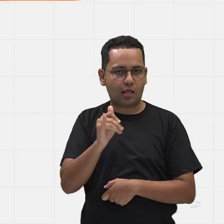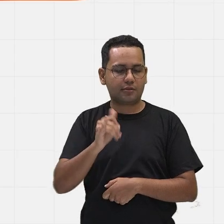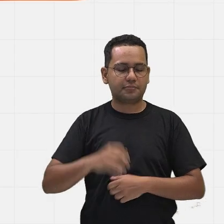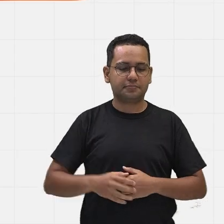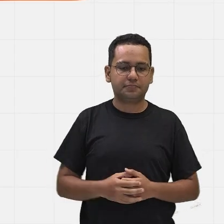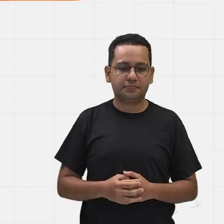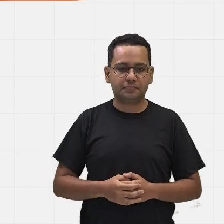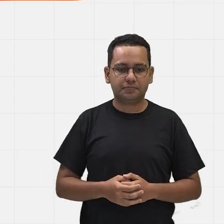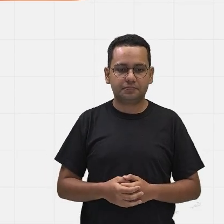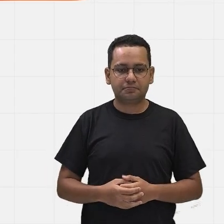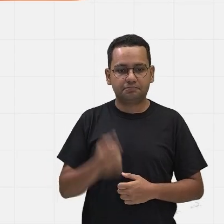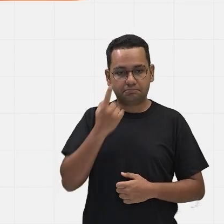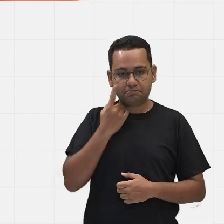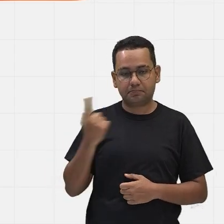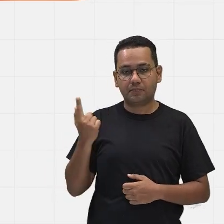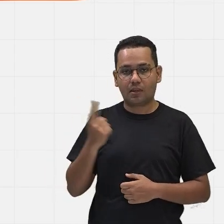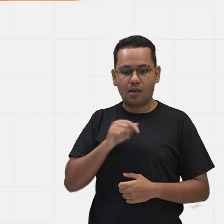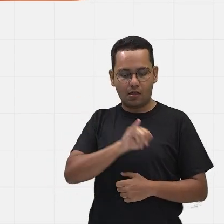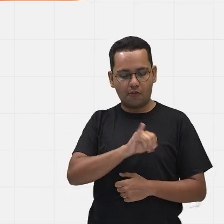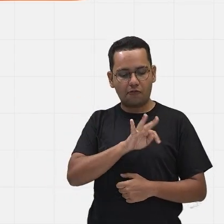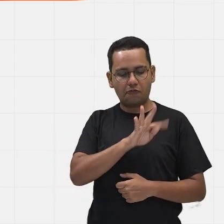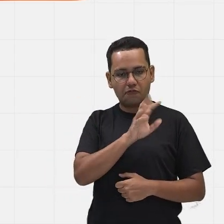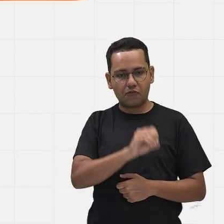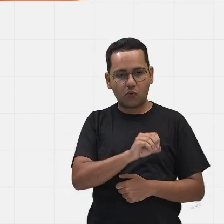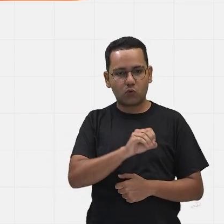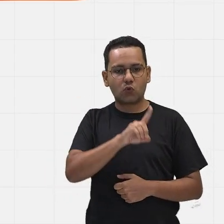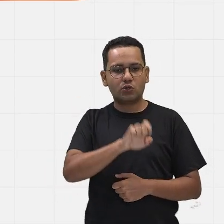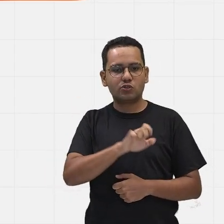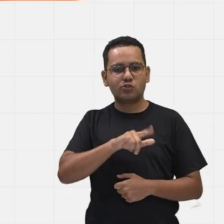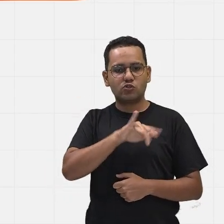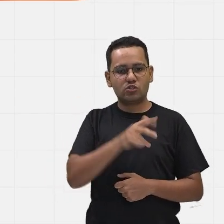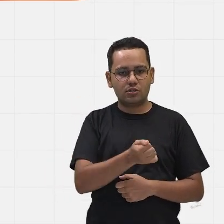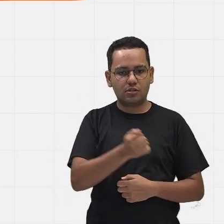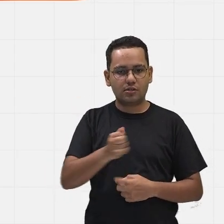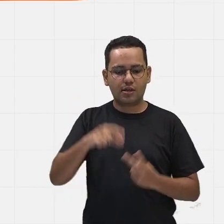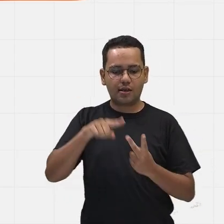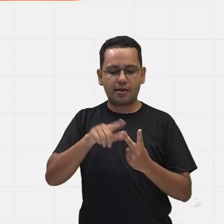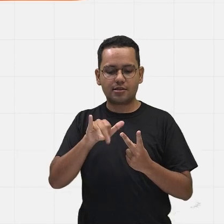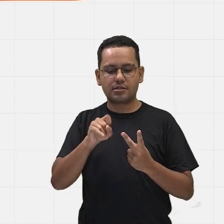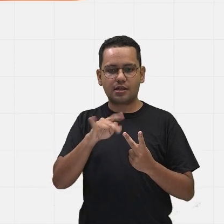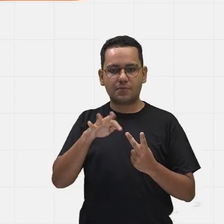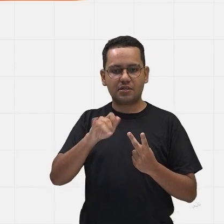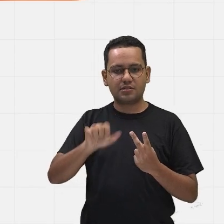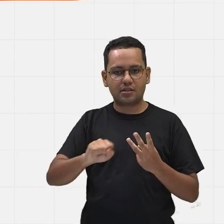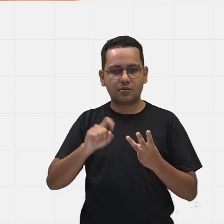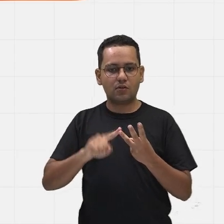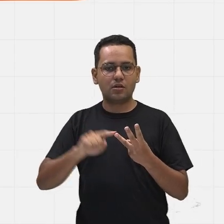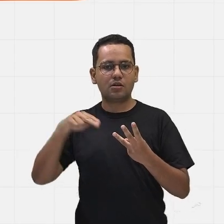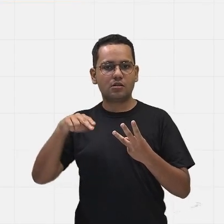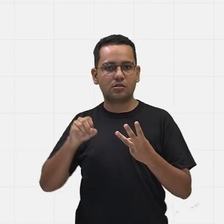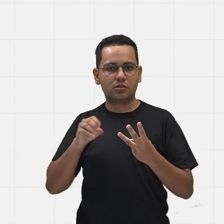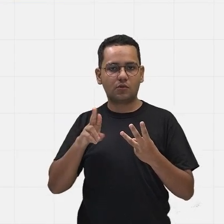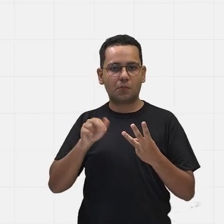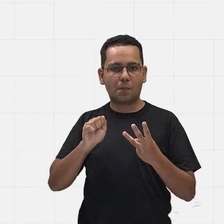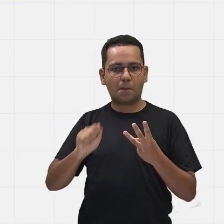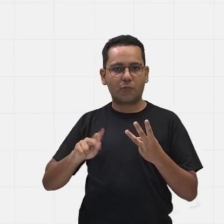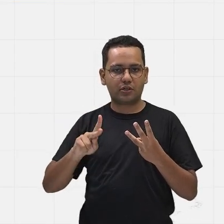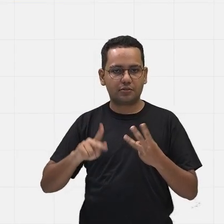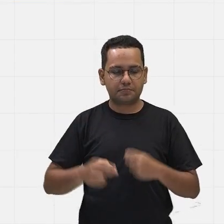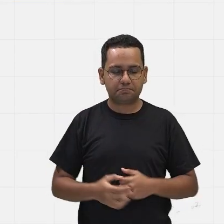Temos aí filtro de linha, estabilizador e no break. Seguinte.